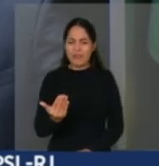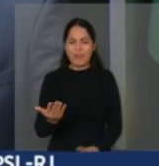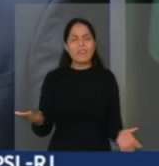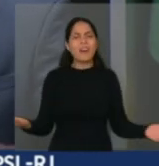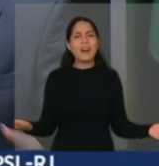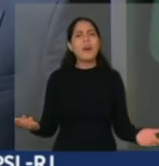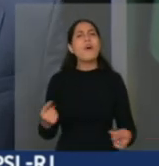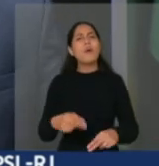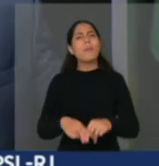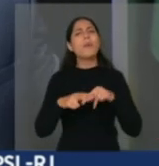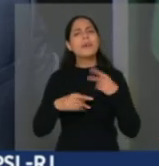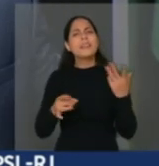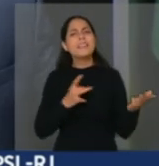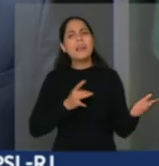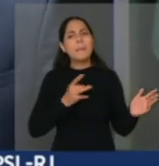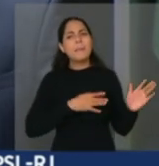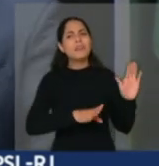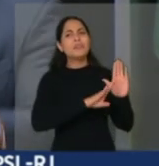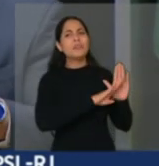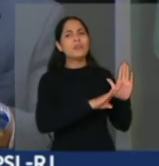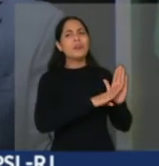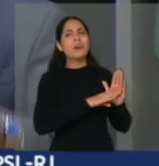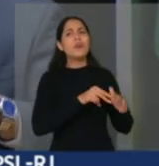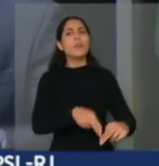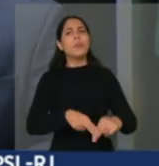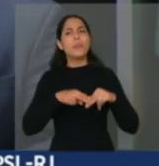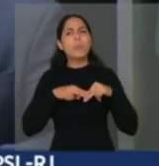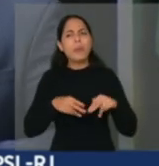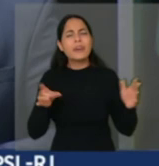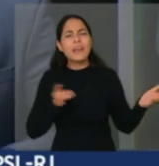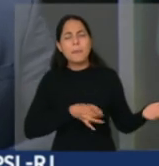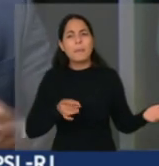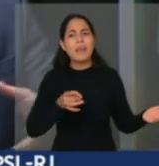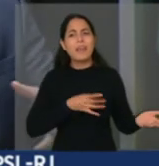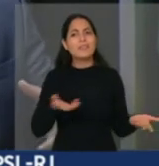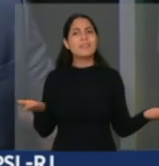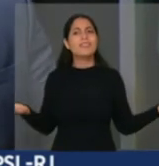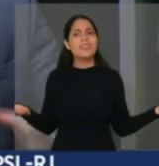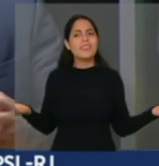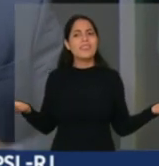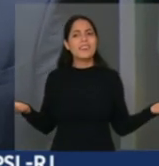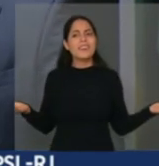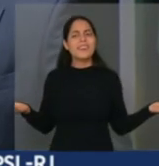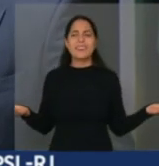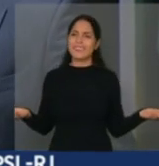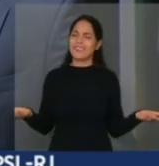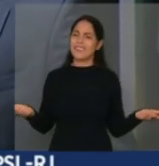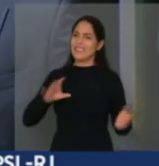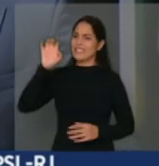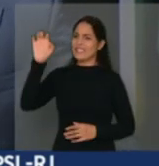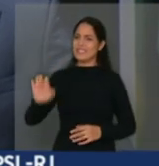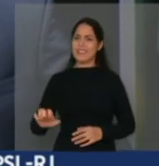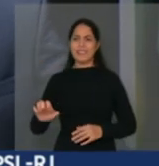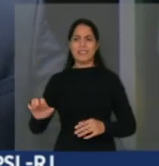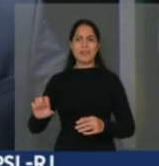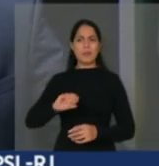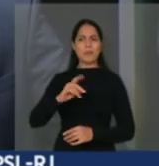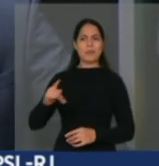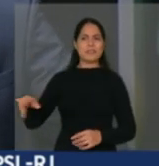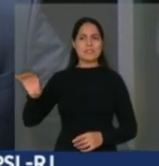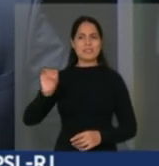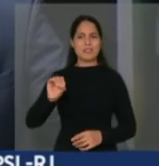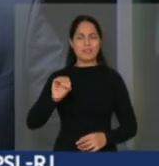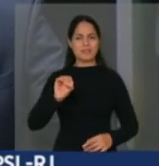nas Forças Armadas que eu quero saber que esse pessoal tem porque tanto medo que acho que é do posição tem nas Forças